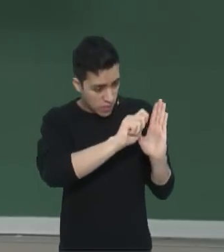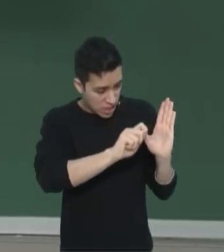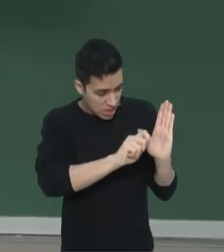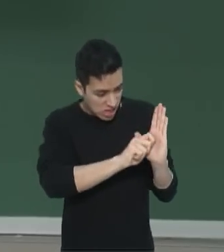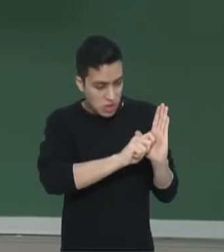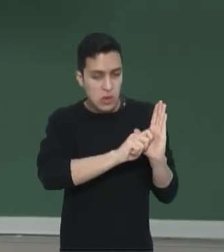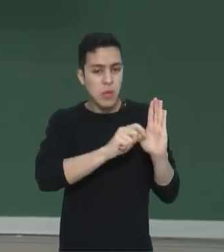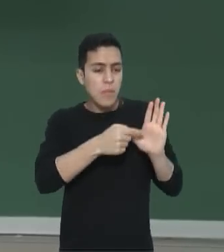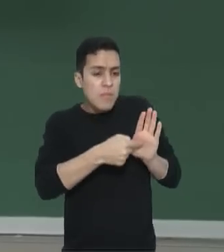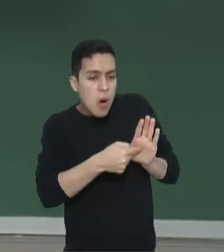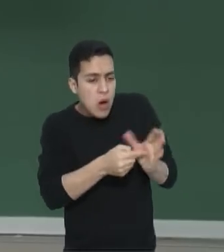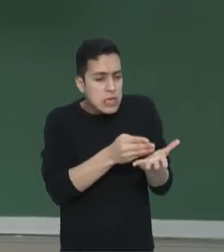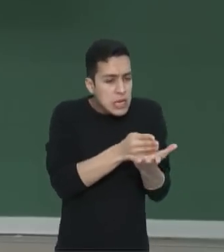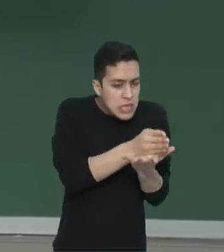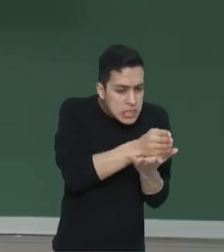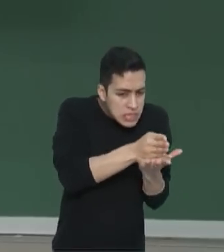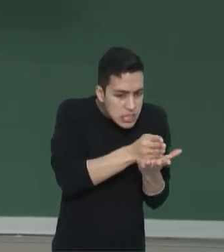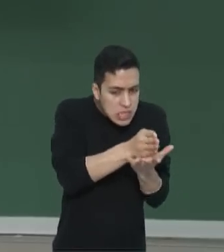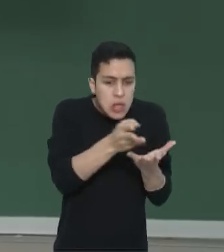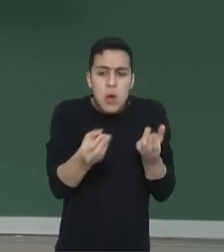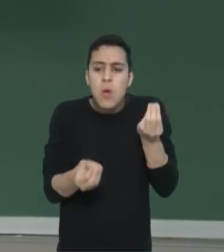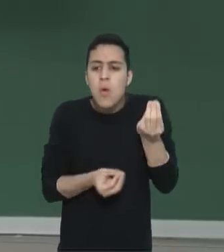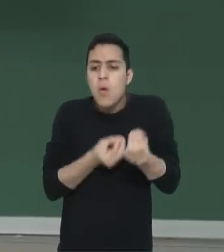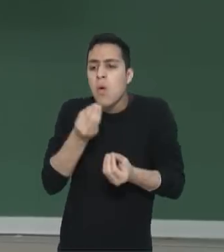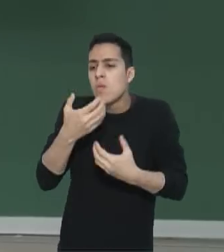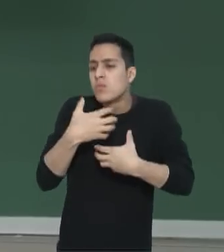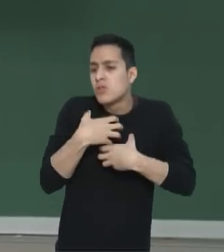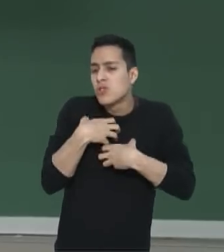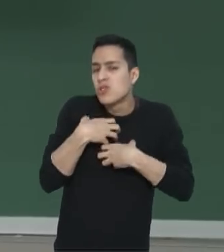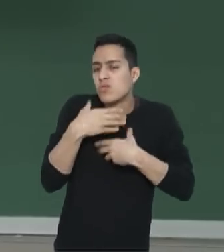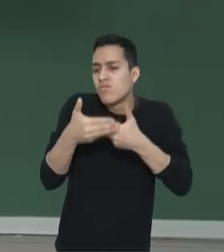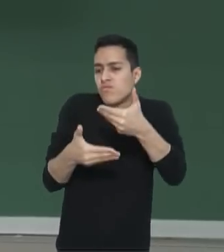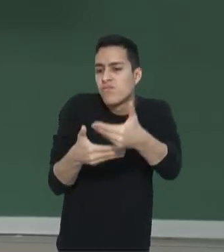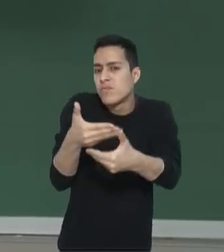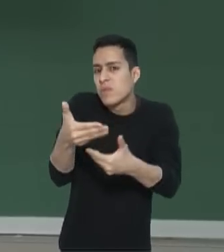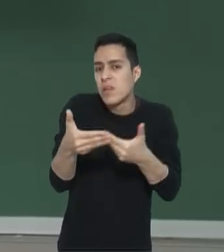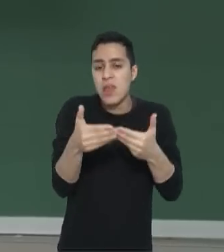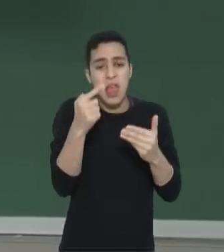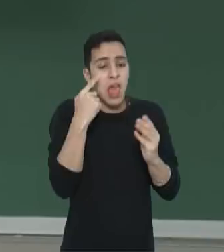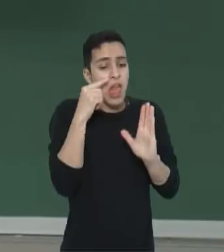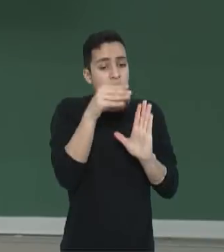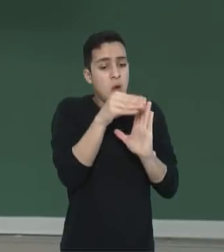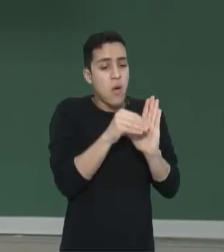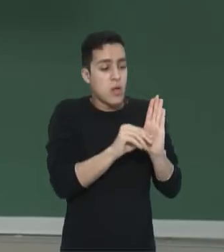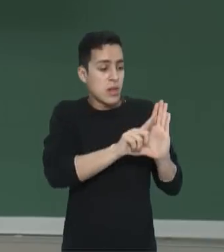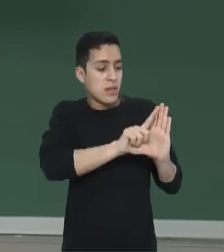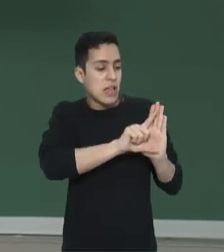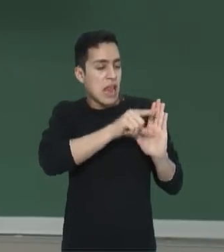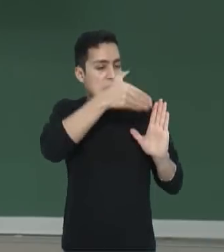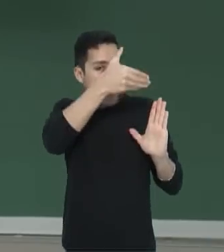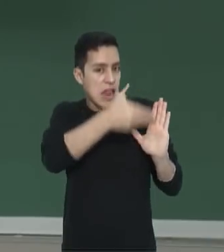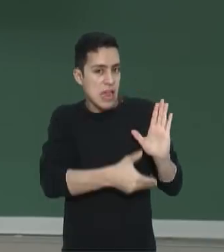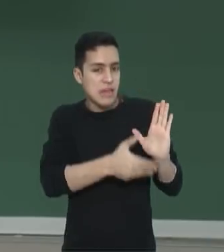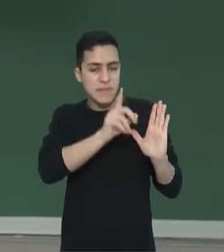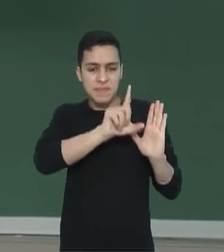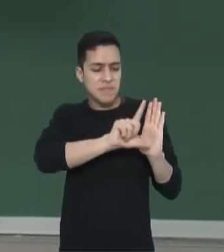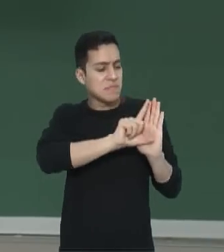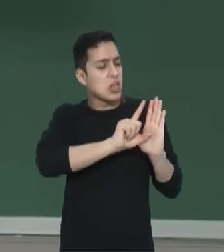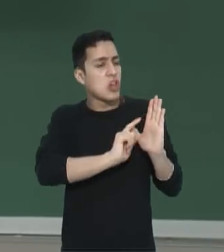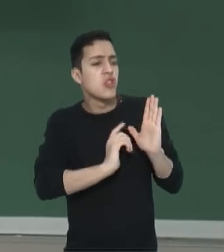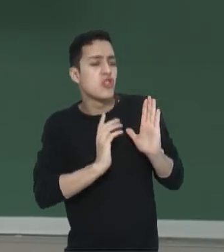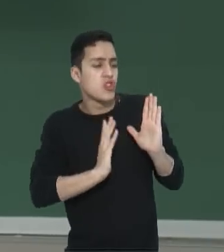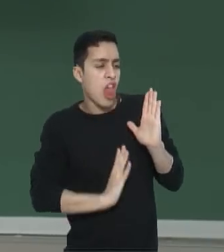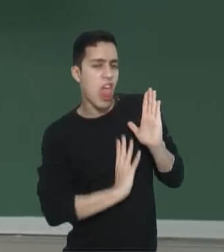as diretrizes para a atuação da matéria, significa o conteúdo todo da lei, do que a lei está